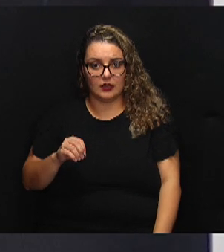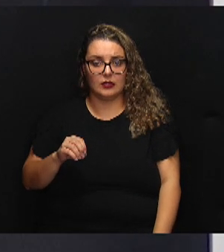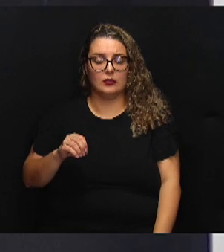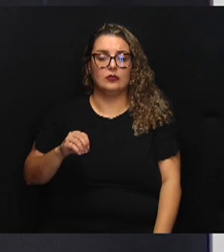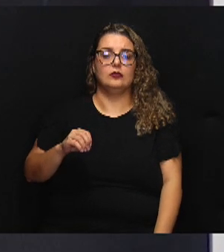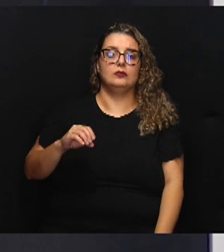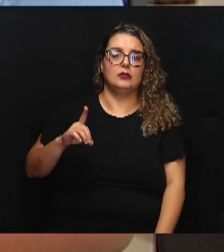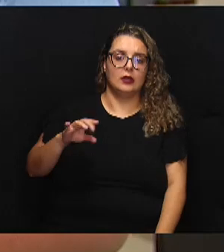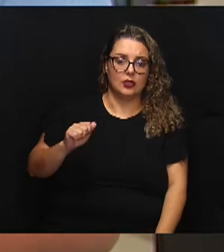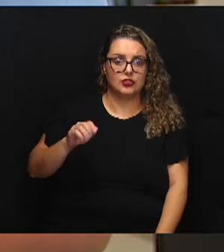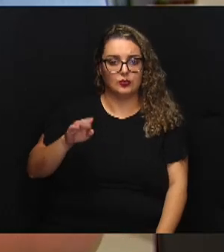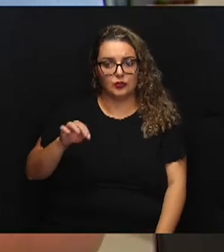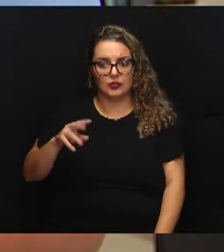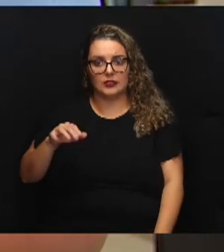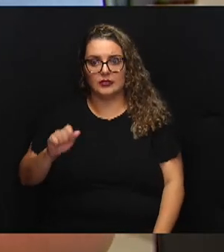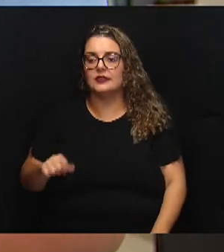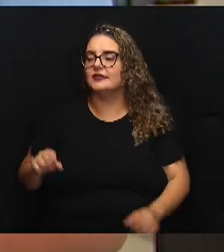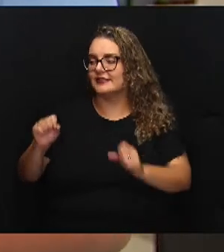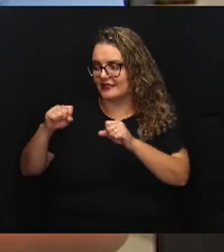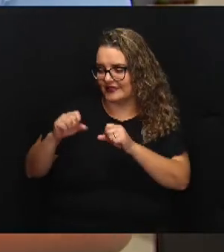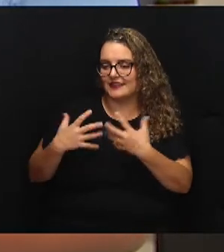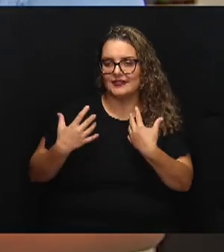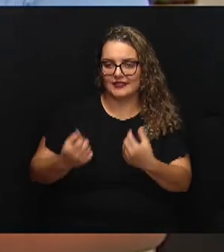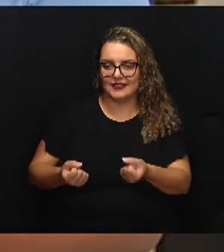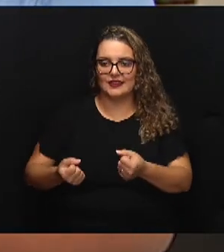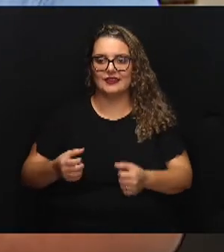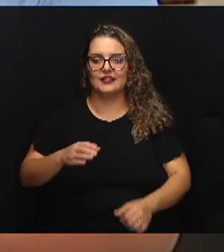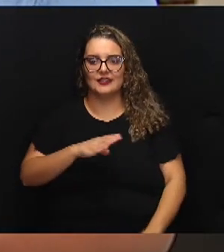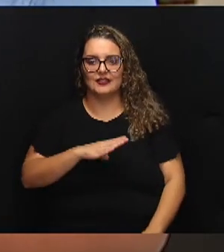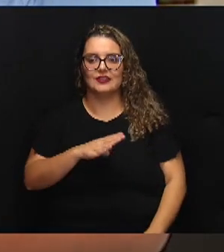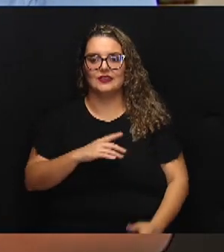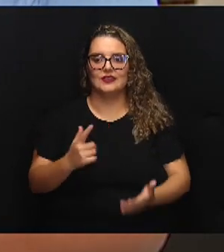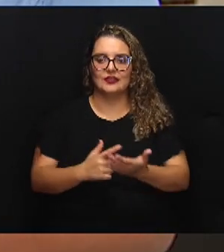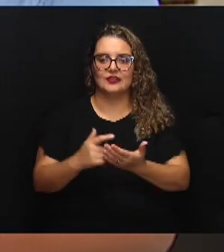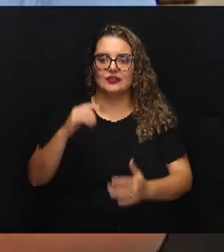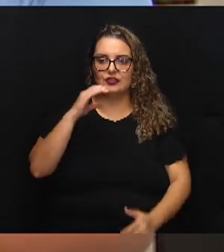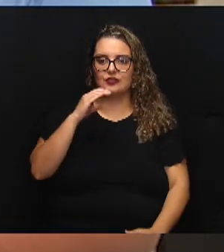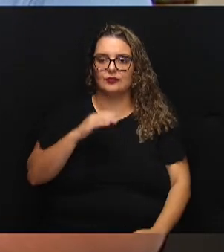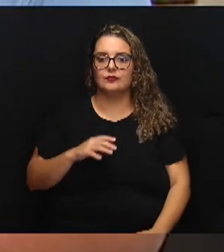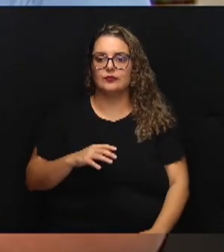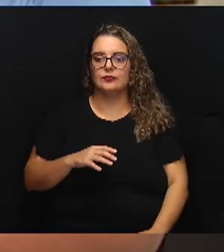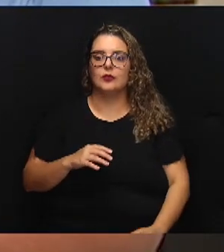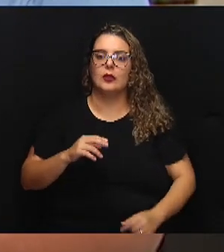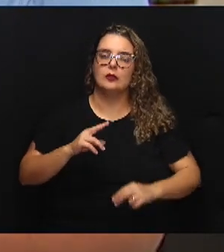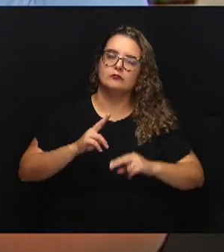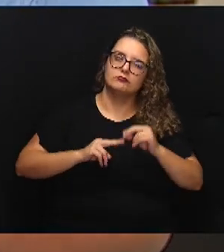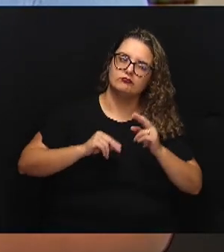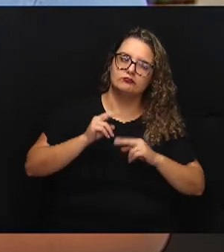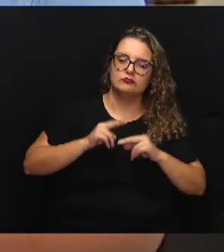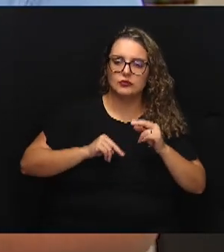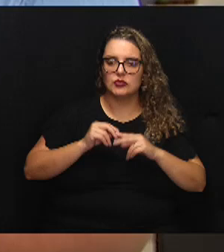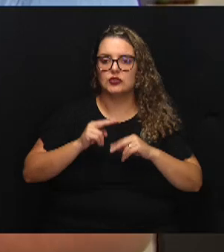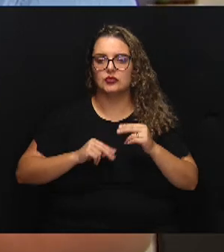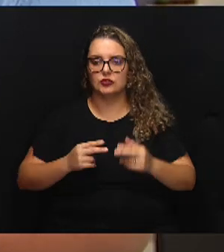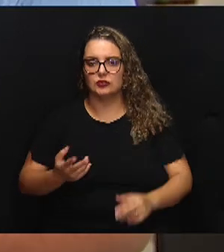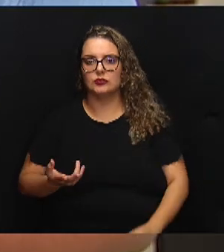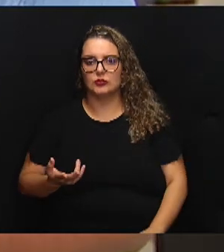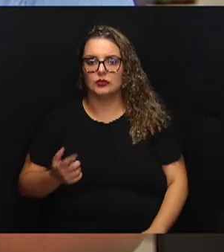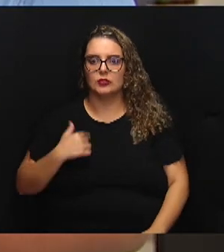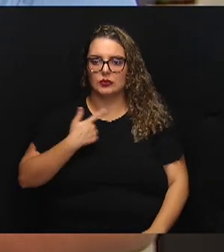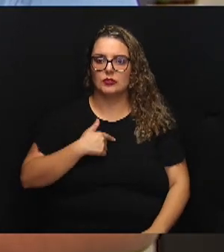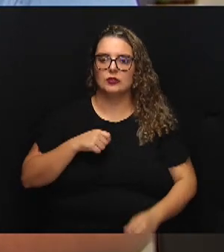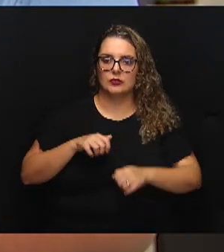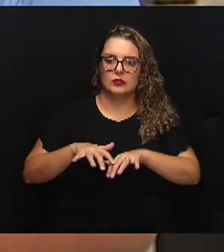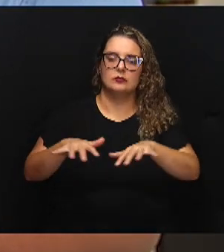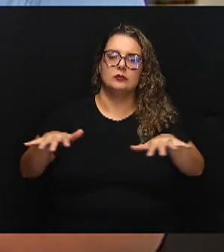Butantã, certo? Isso mesmo, são esses pontos que vão receber esses livros em breve. Então, por volta do mês de junho, nós aí estaremos expedindo